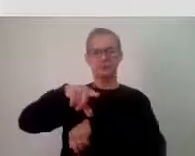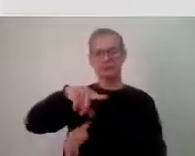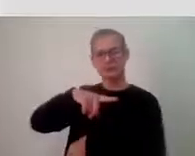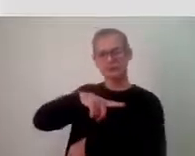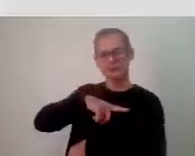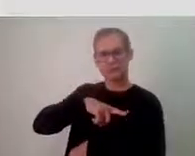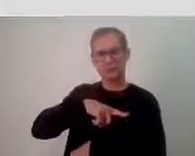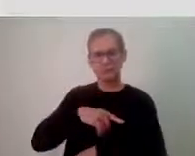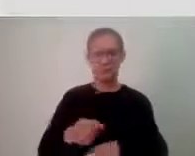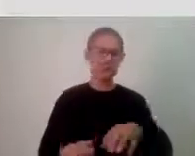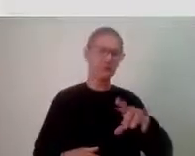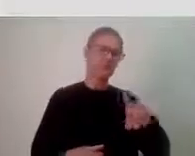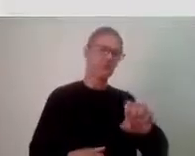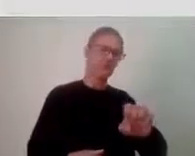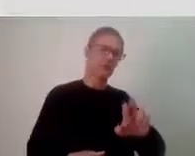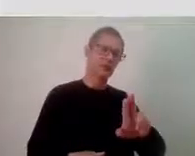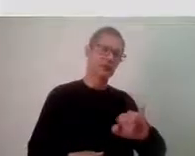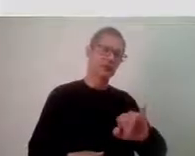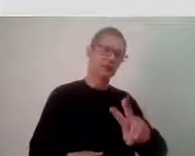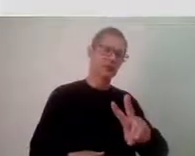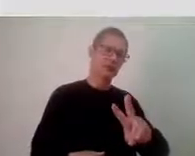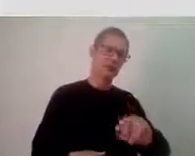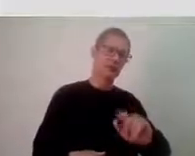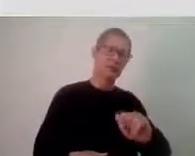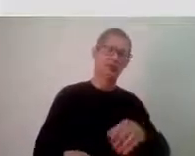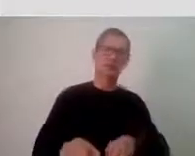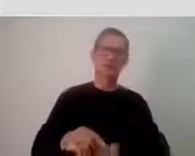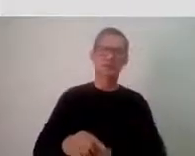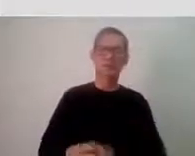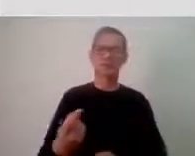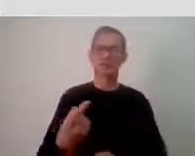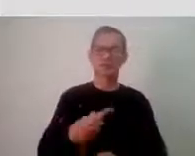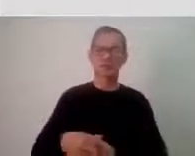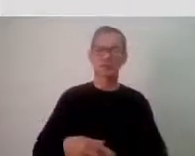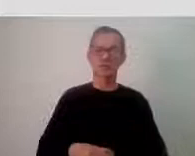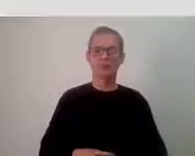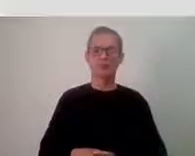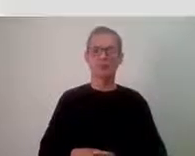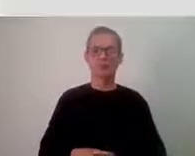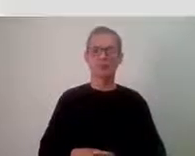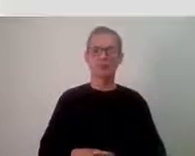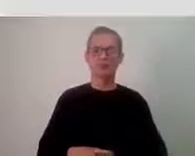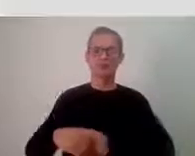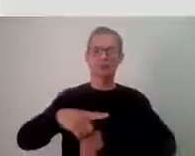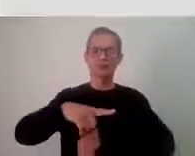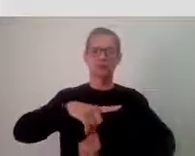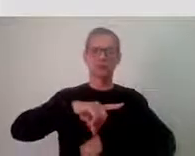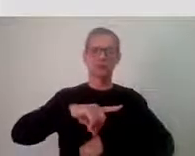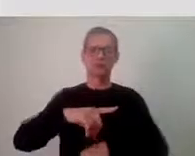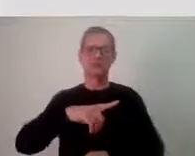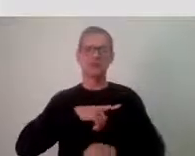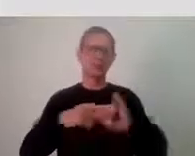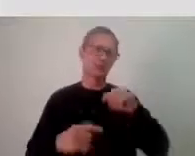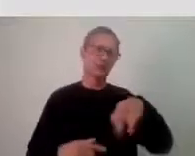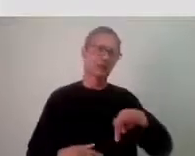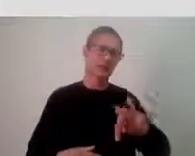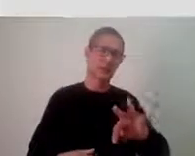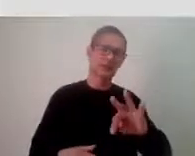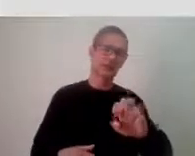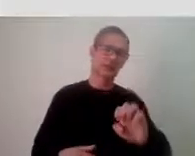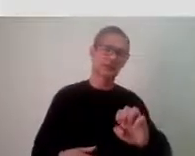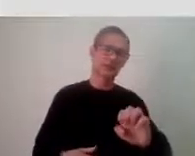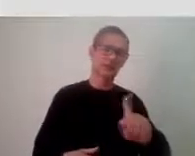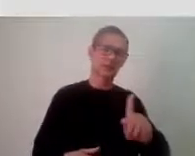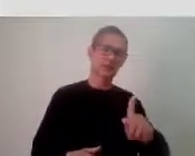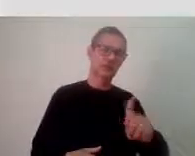tem derivada. Se você gira no sentido anti-horário, você tem integral. Então, integral de